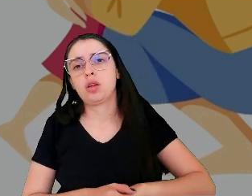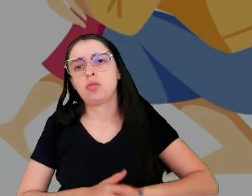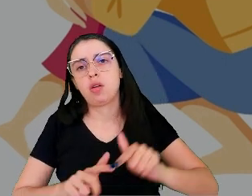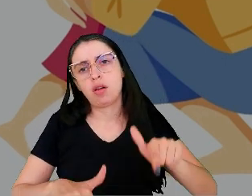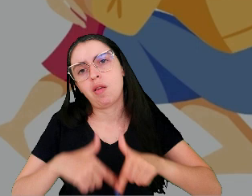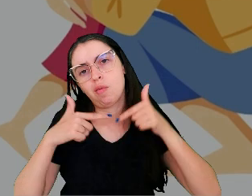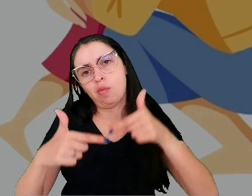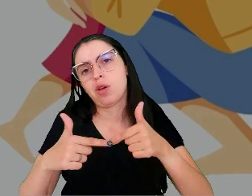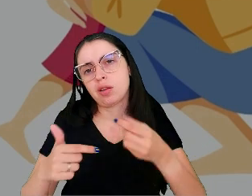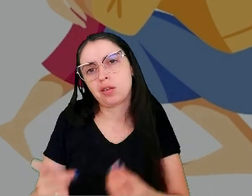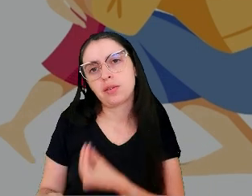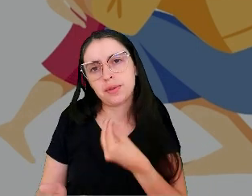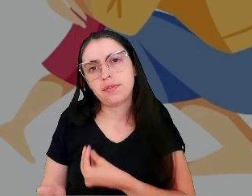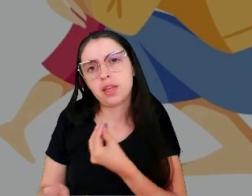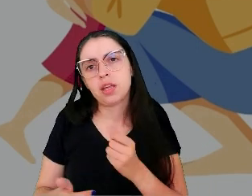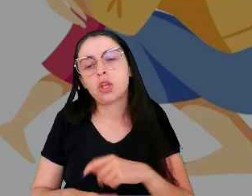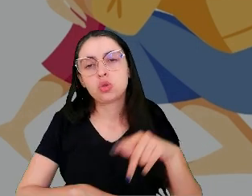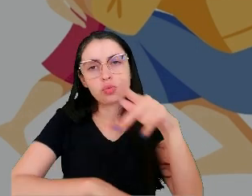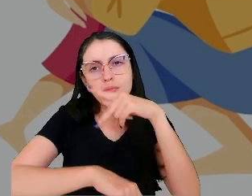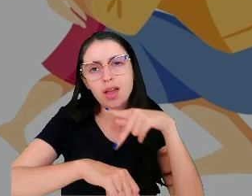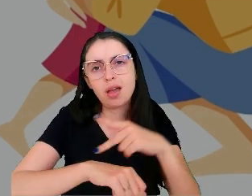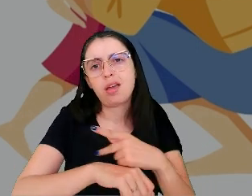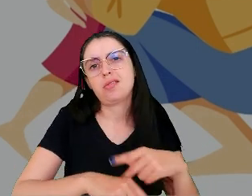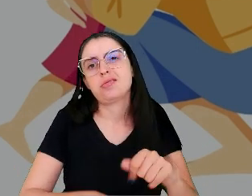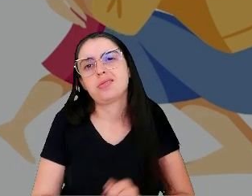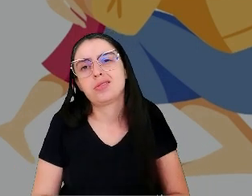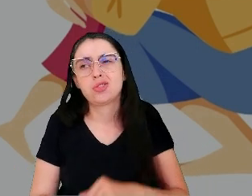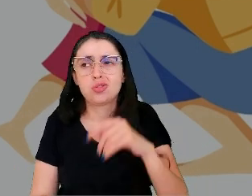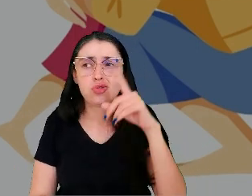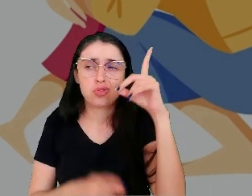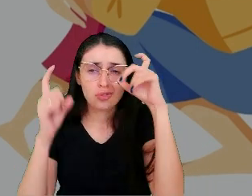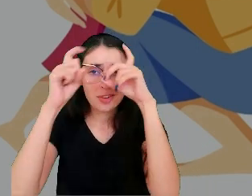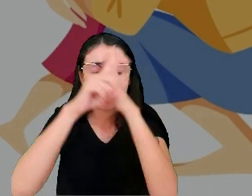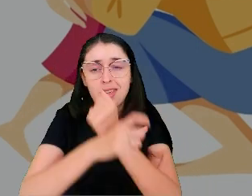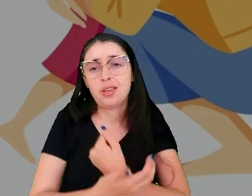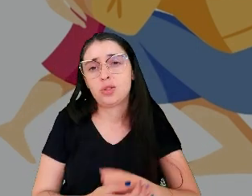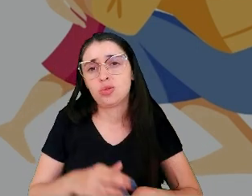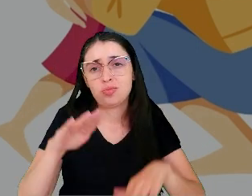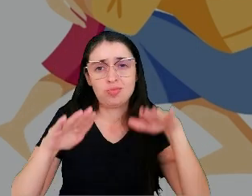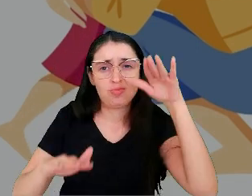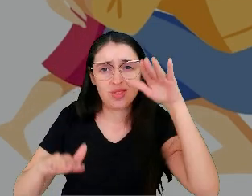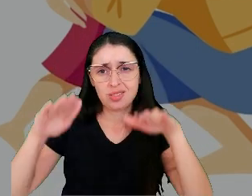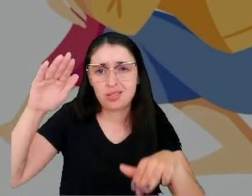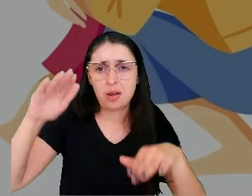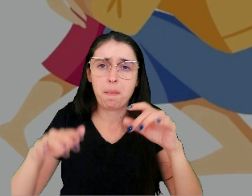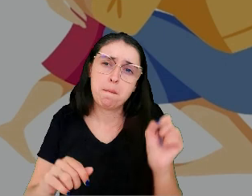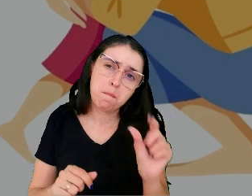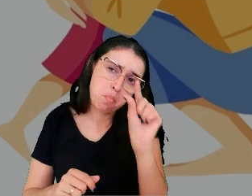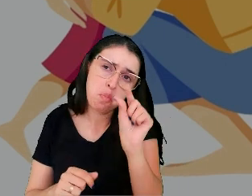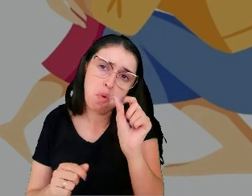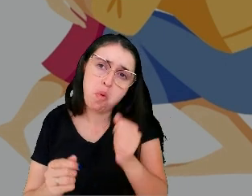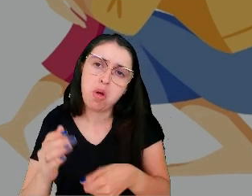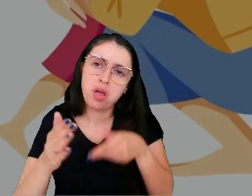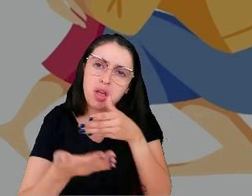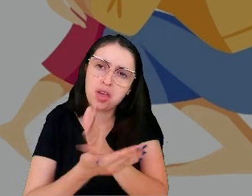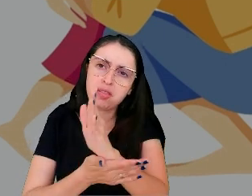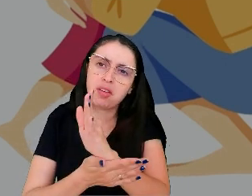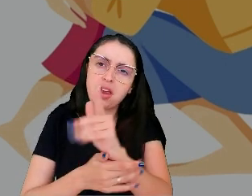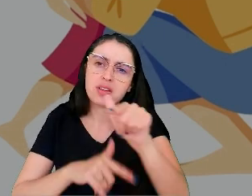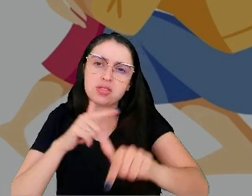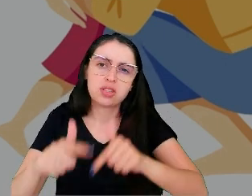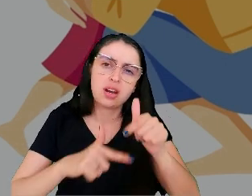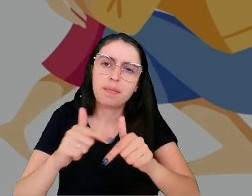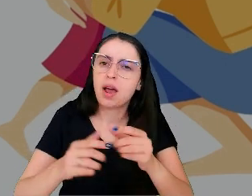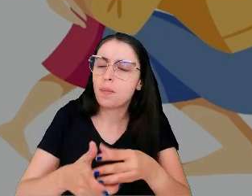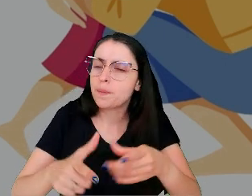para sobreviver nesse país difícil, injusto, com poucas oportunidades para